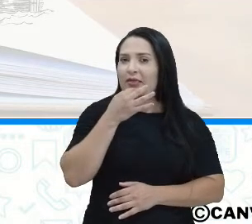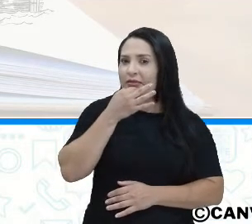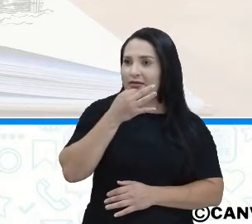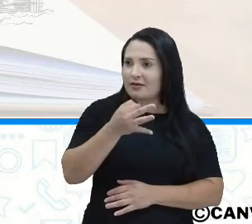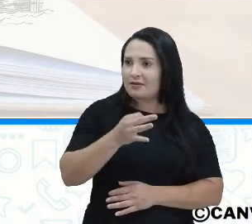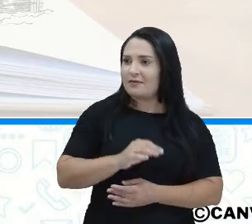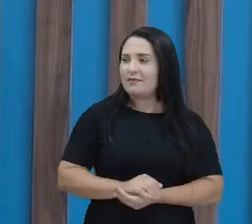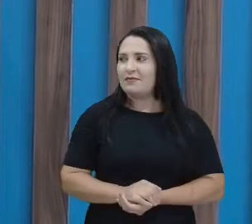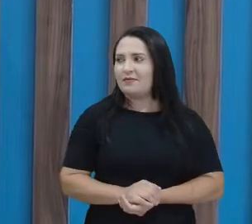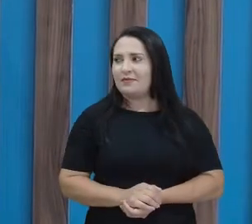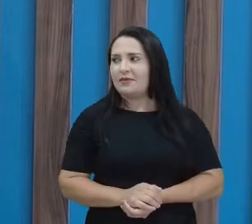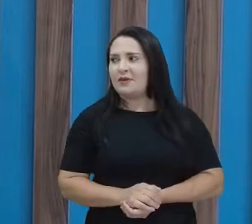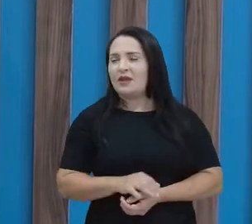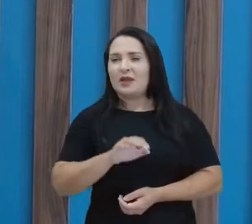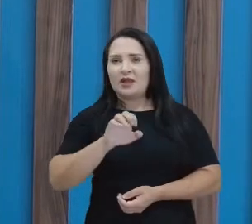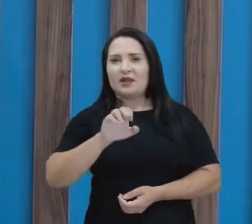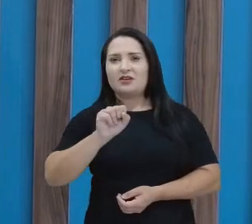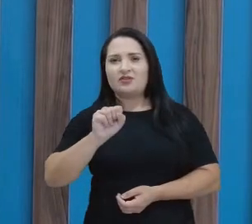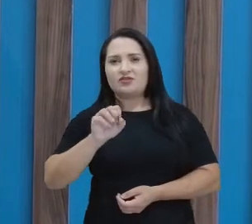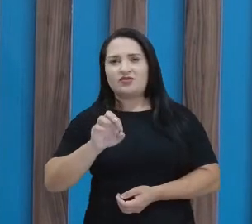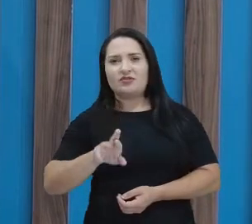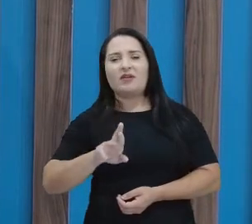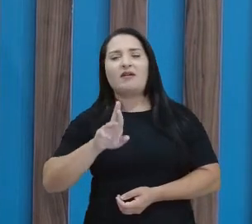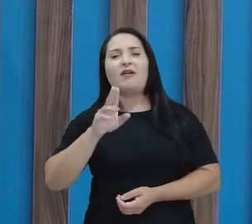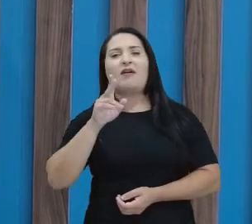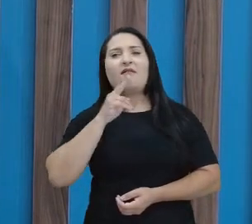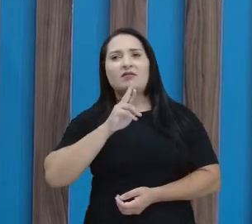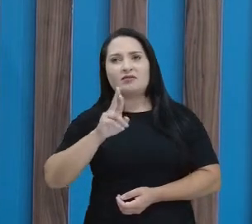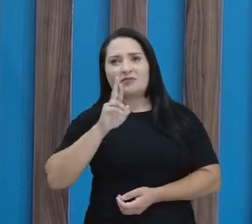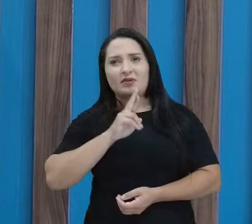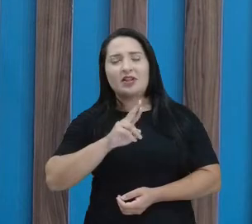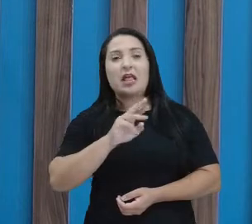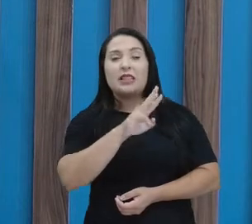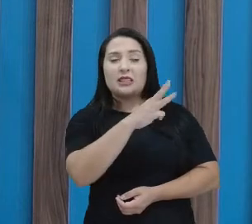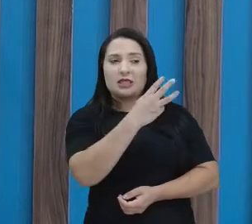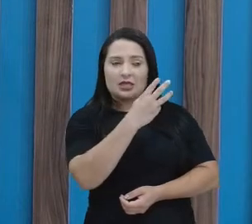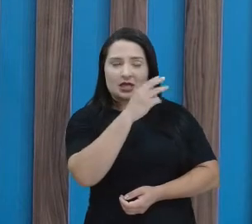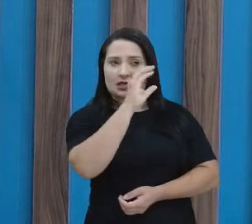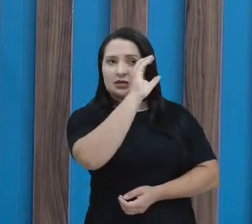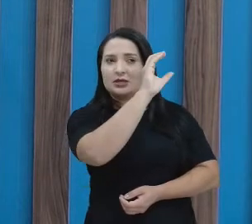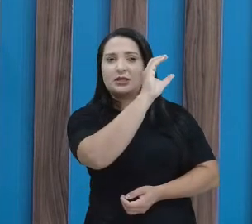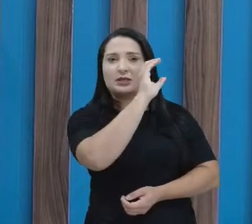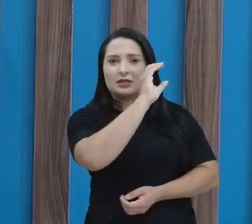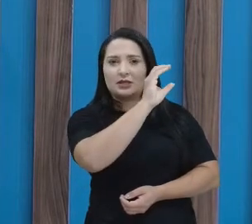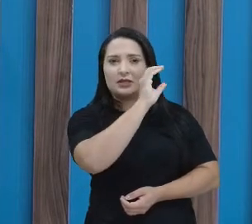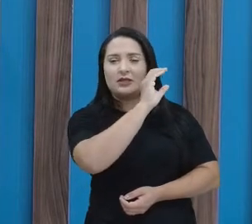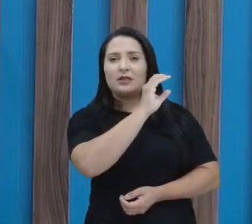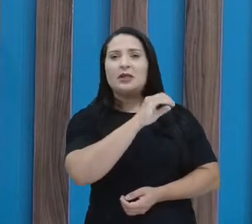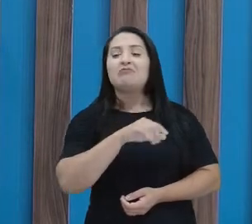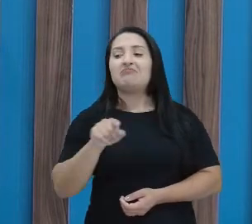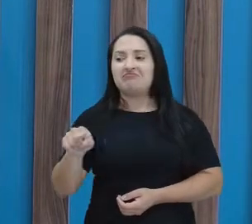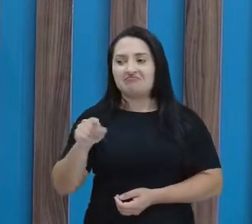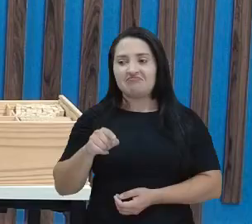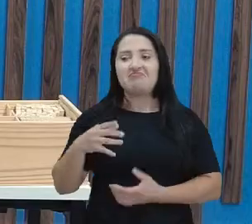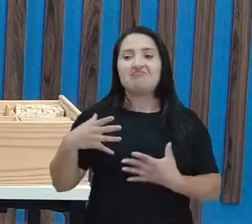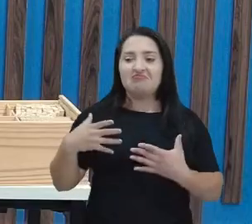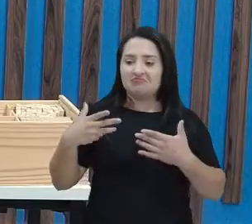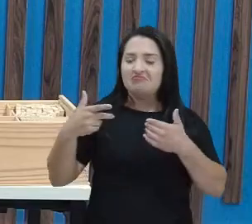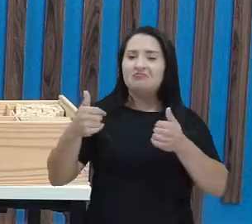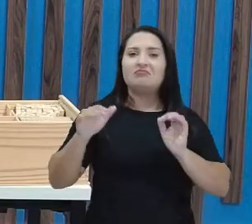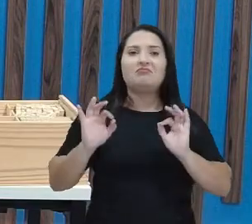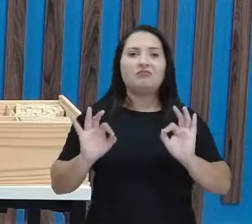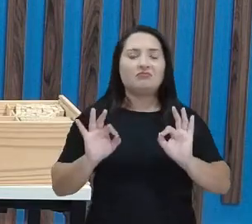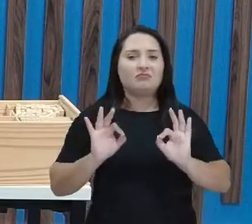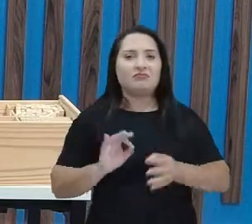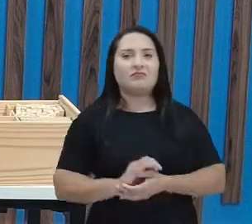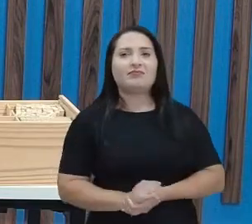E Esther respondeu que era 3 centenas, viu? Olha aí, 300 está arrasando, tá vendo? Muito bem. Uma